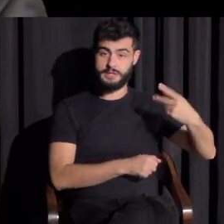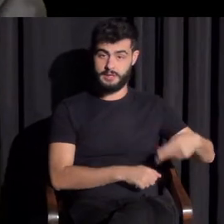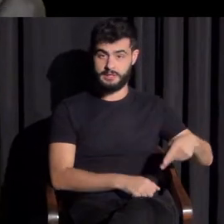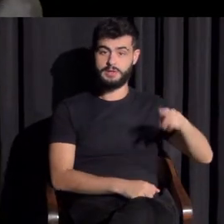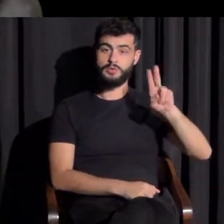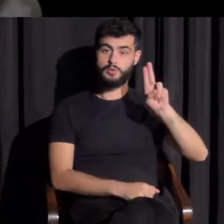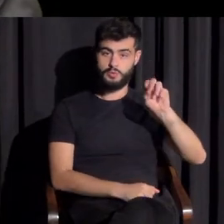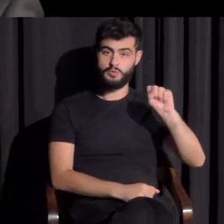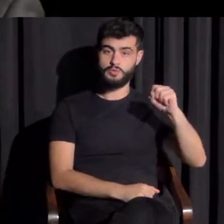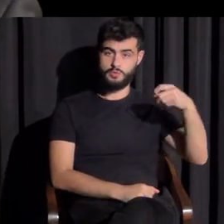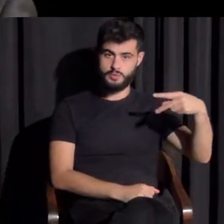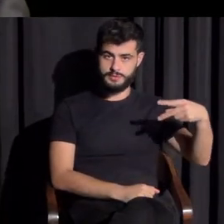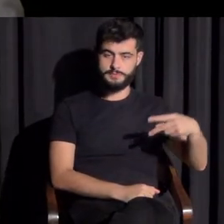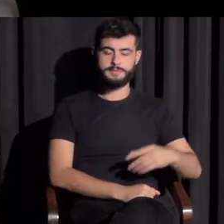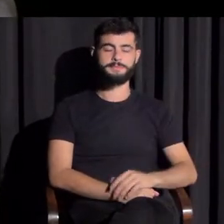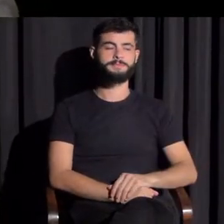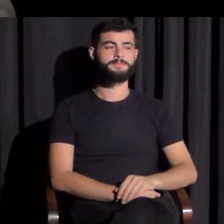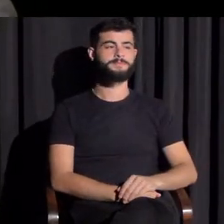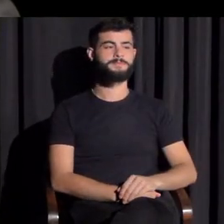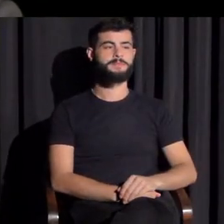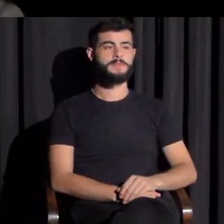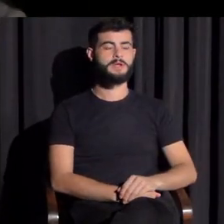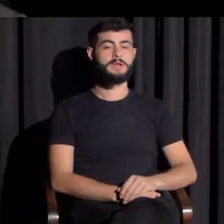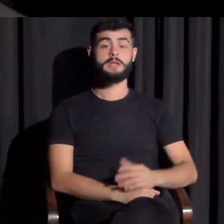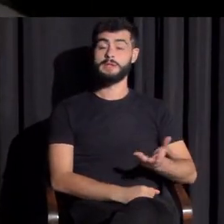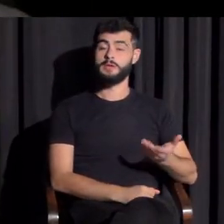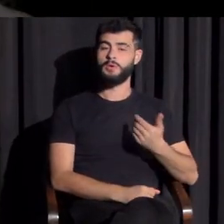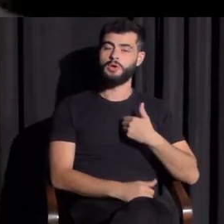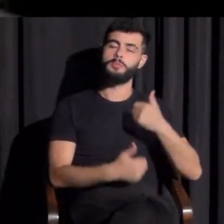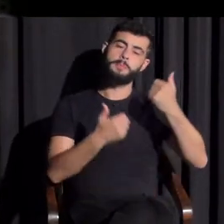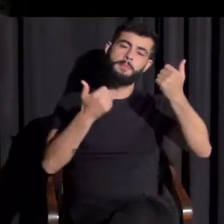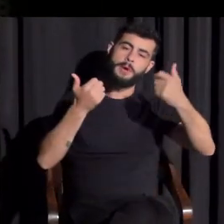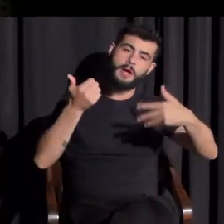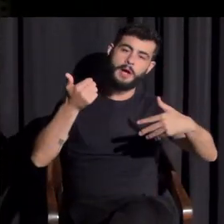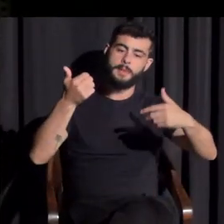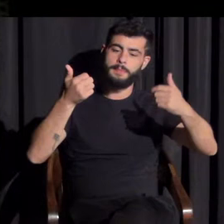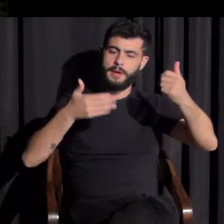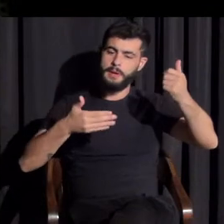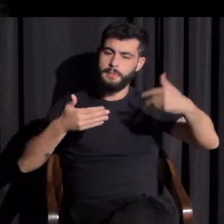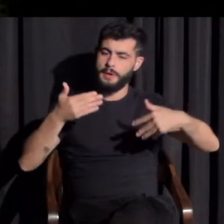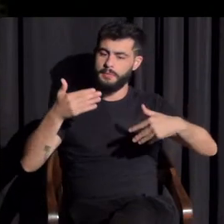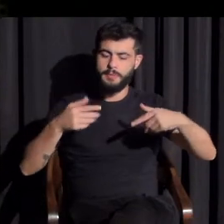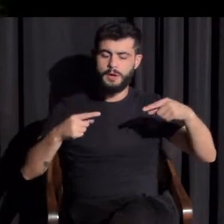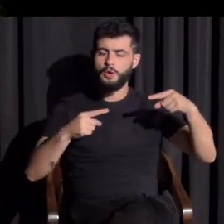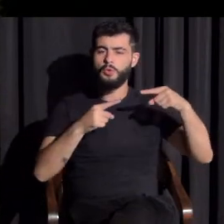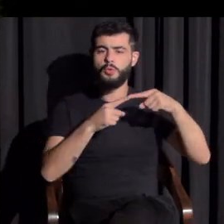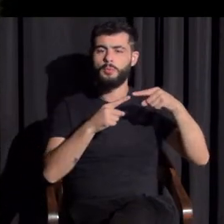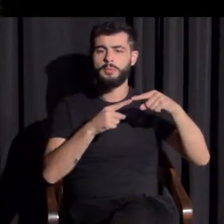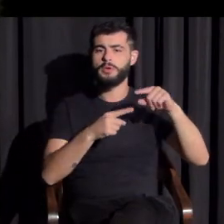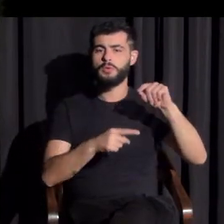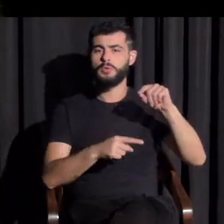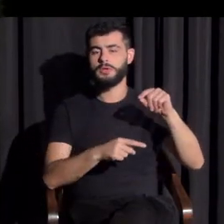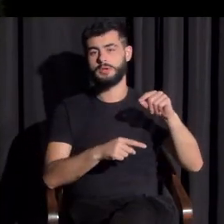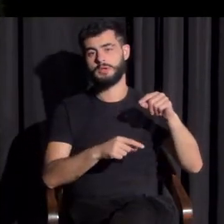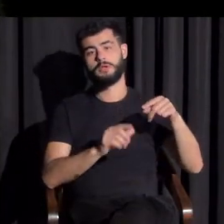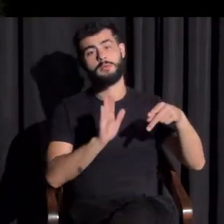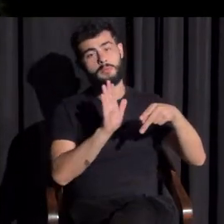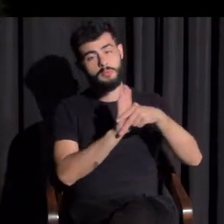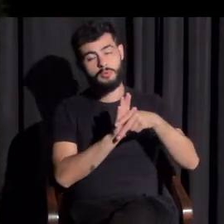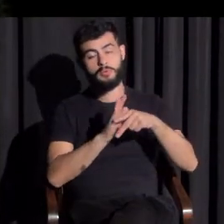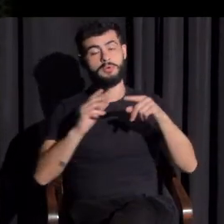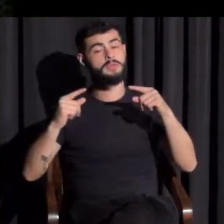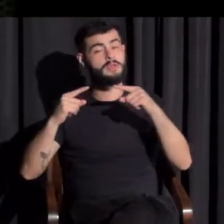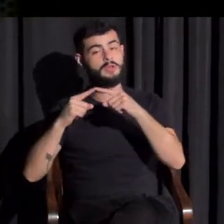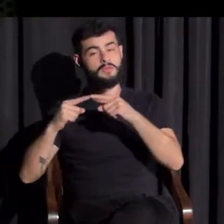Paulo. Mas as reflexões que eu vou trazer estão muito relacionadas às famílias das crianças, né? A Márcia trouxe